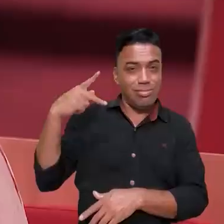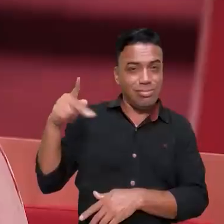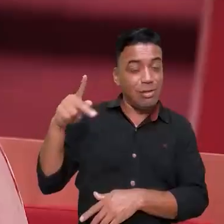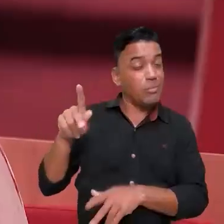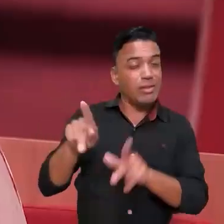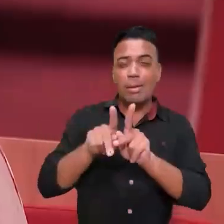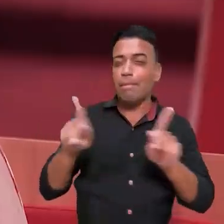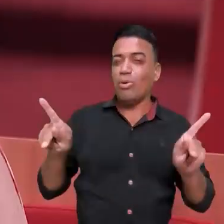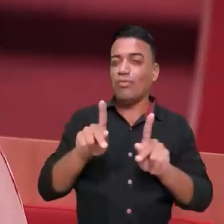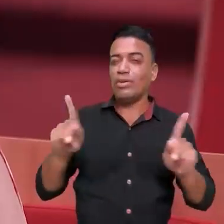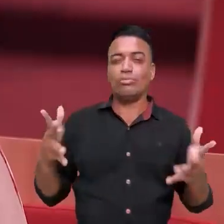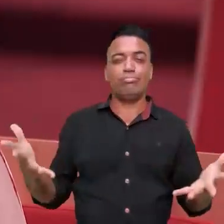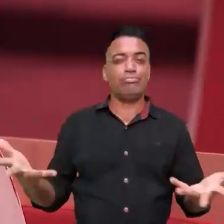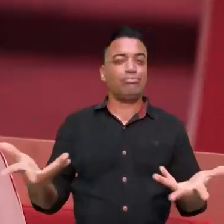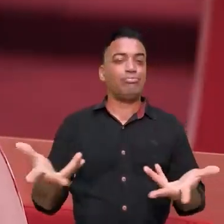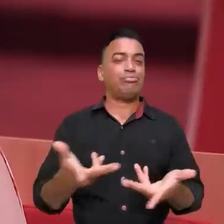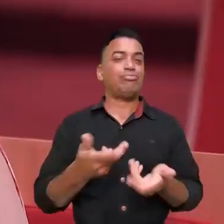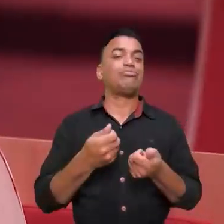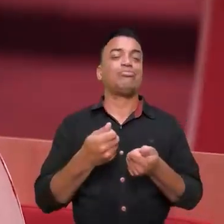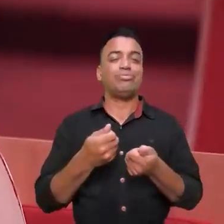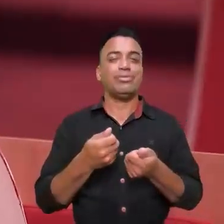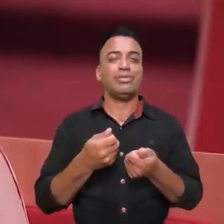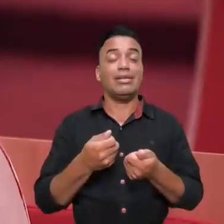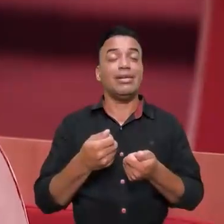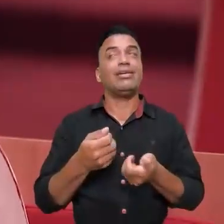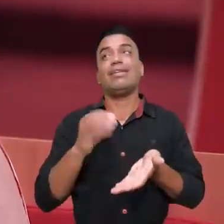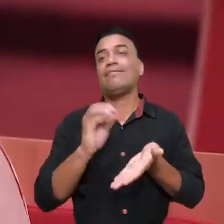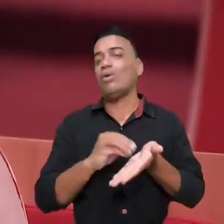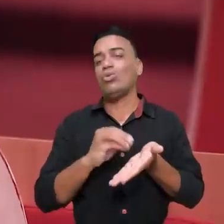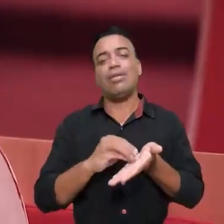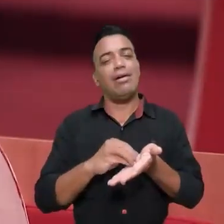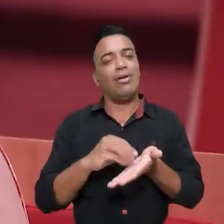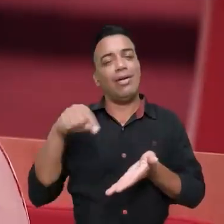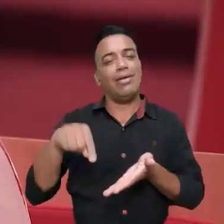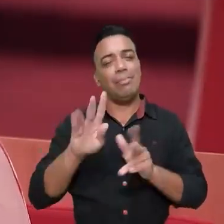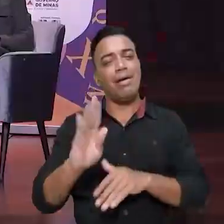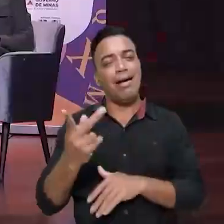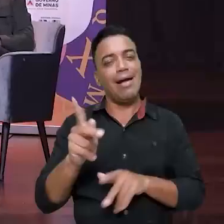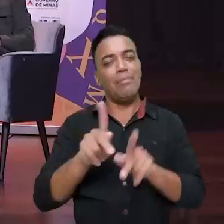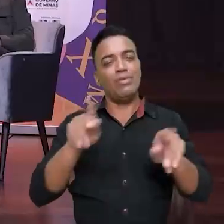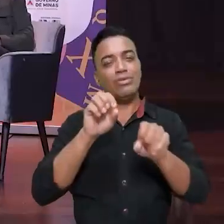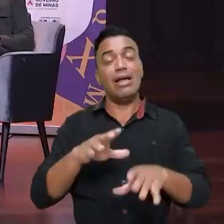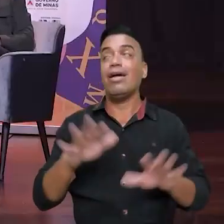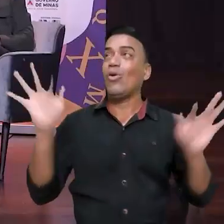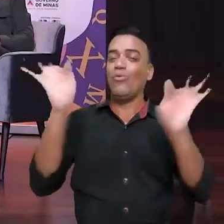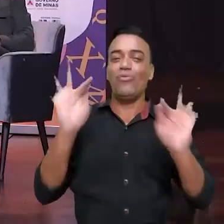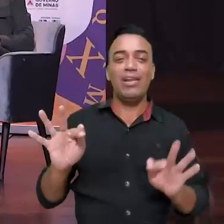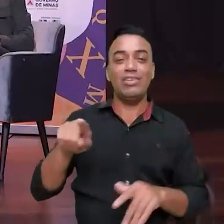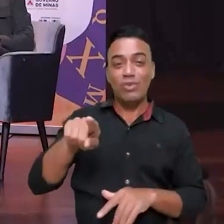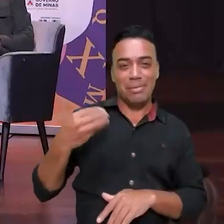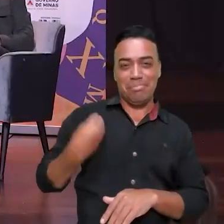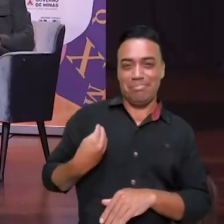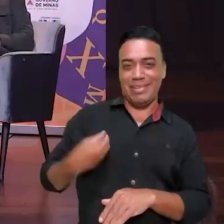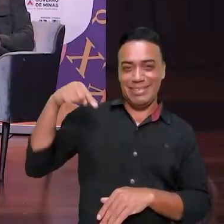é um professor maravilhoso. Está fazendo falta aqui em BH como professor. Tá, estou muito feliz de ter você